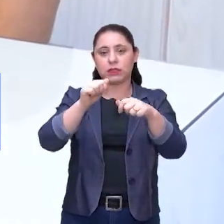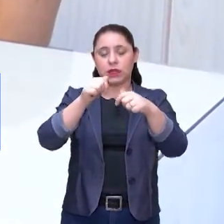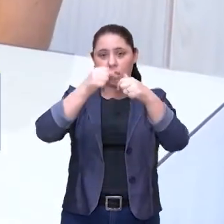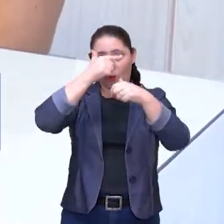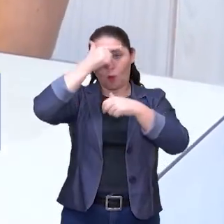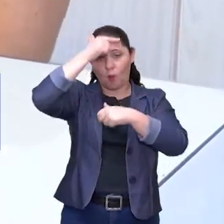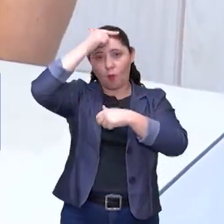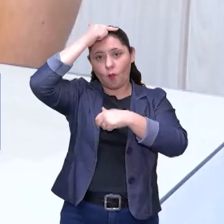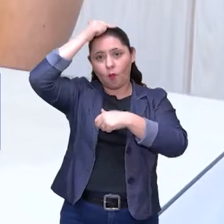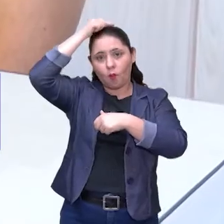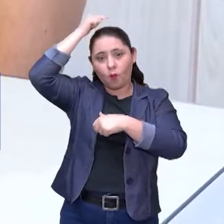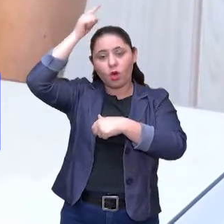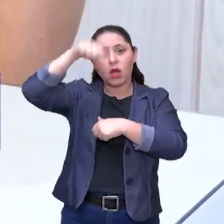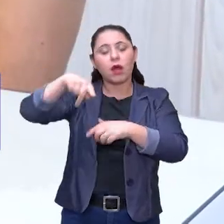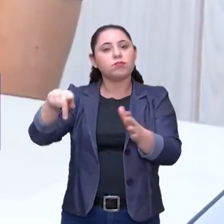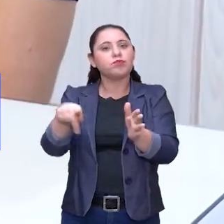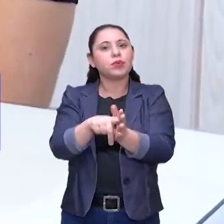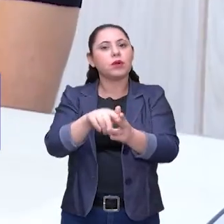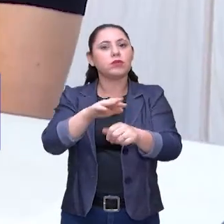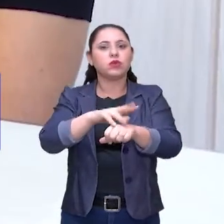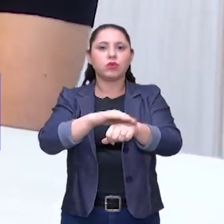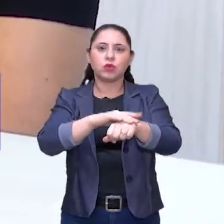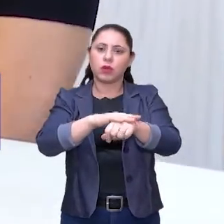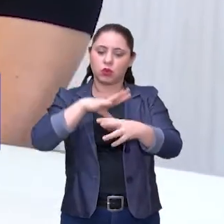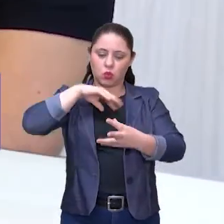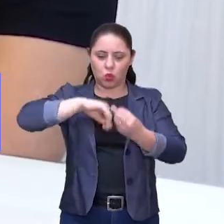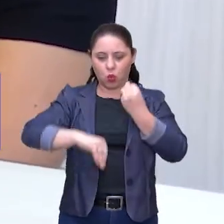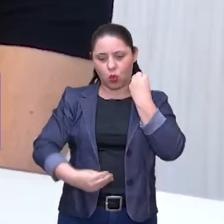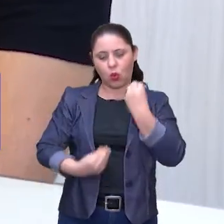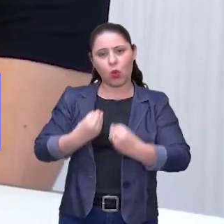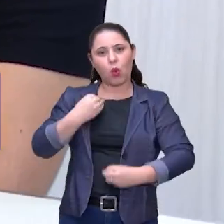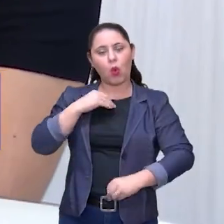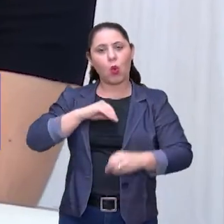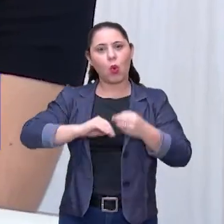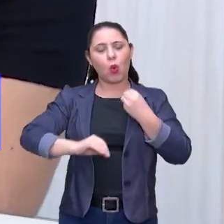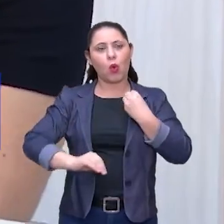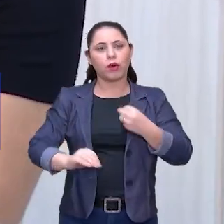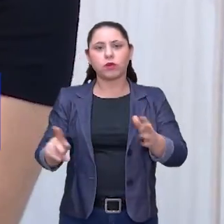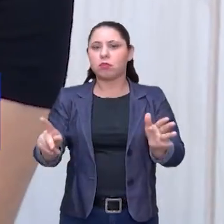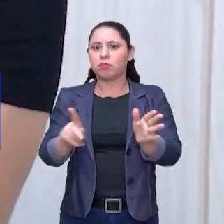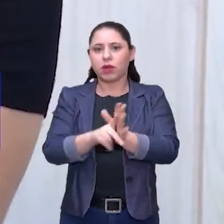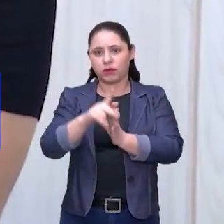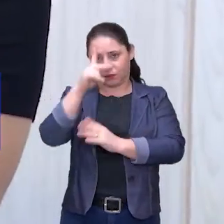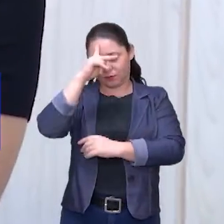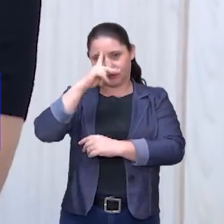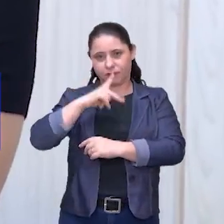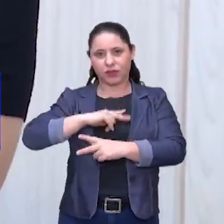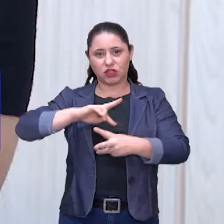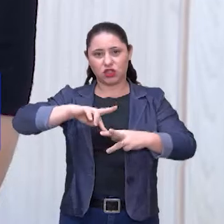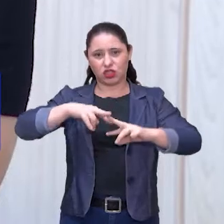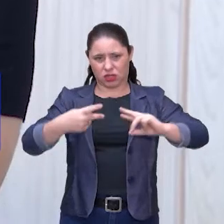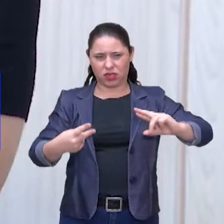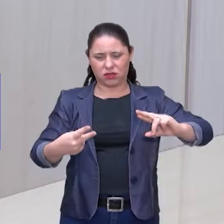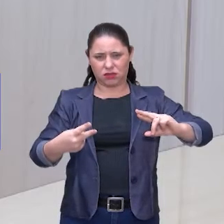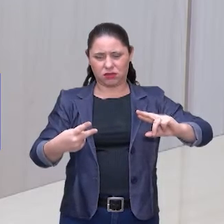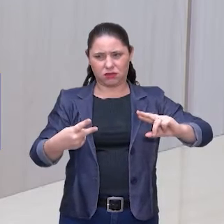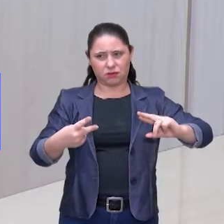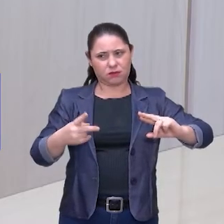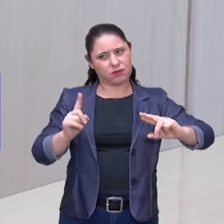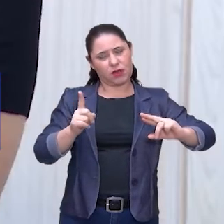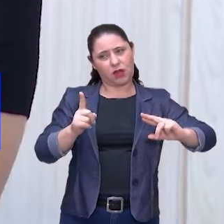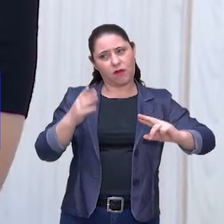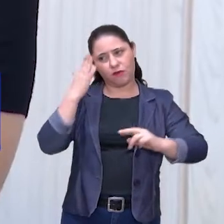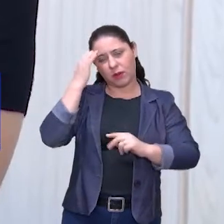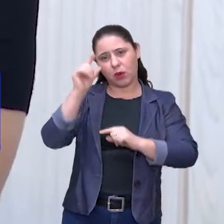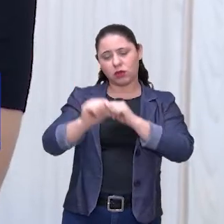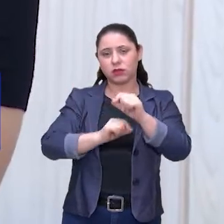pode piorar a alopecia areata. A alopecia areata é uma doença autoimune, né? É uma doença inflamatória autoimune.